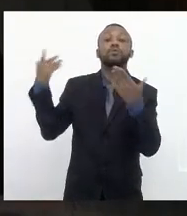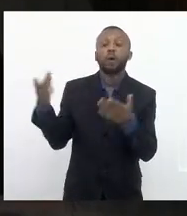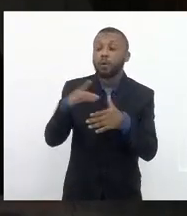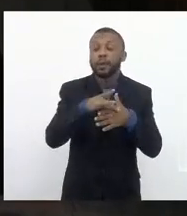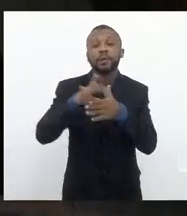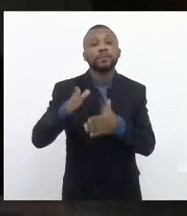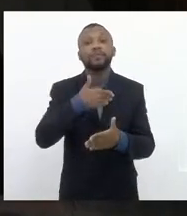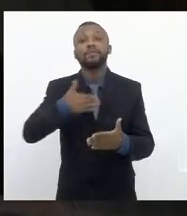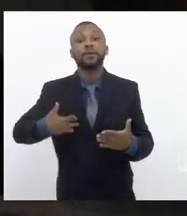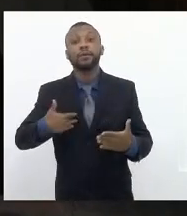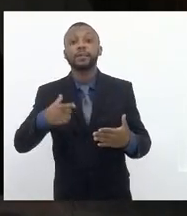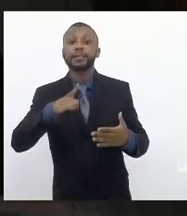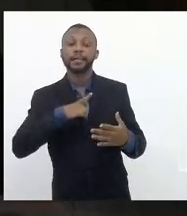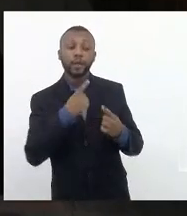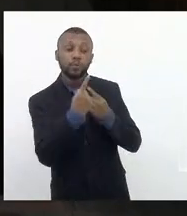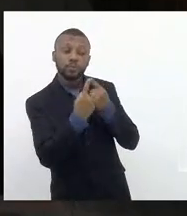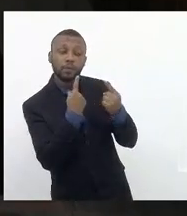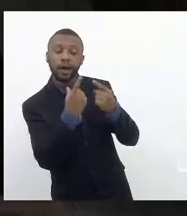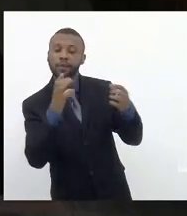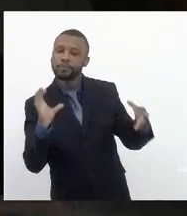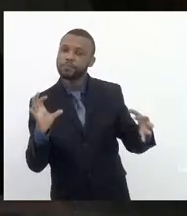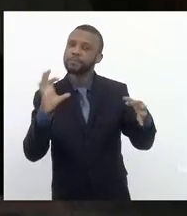o que tinha dialogado